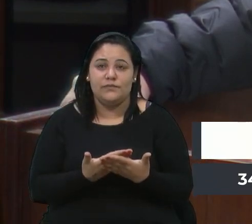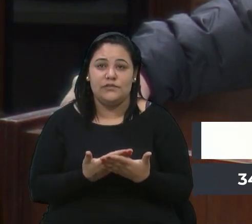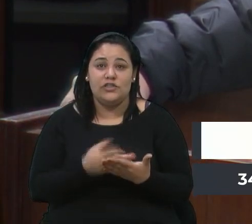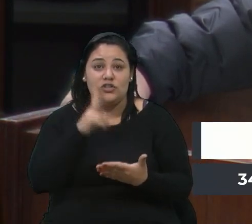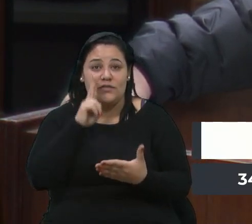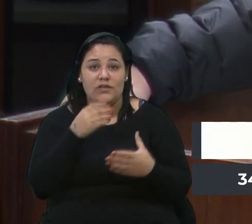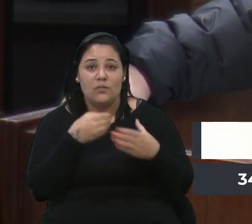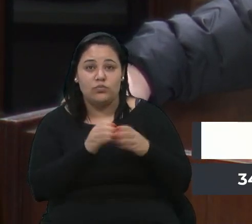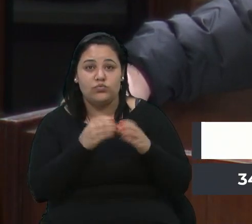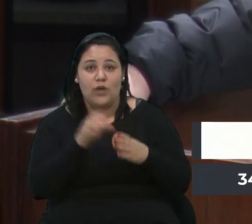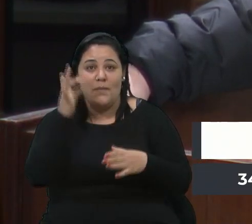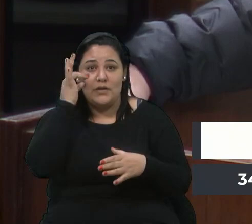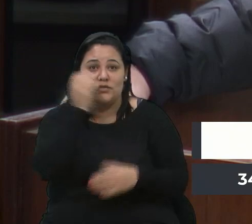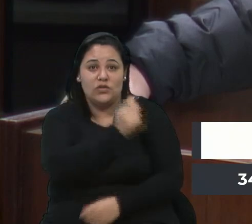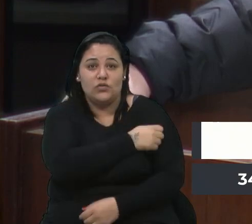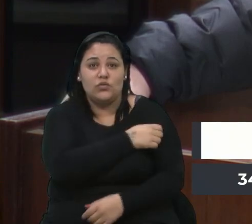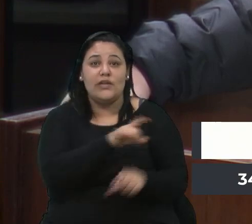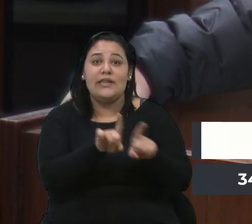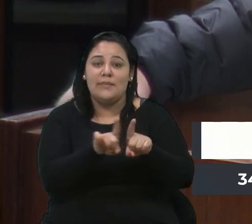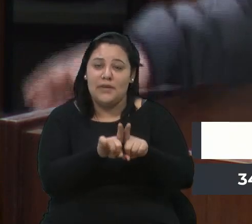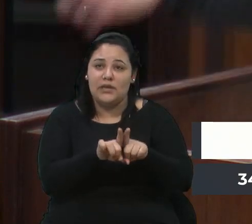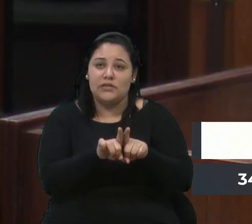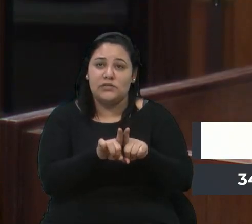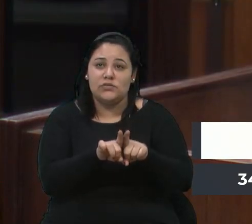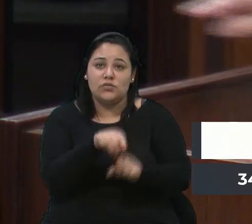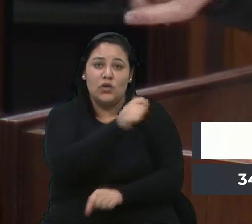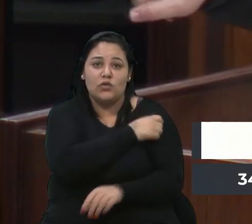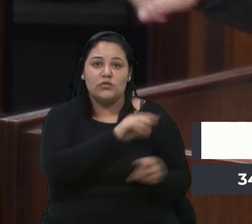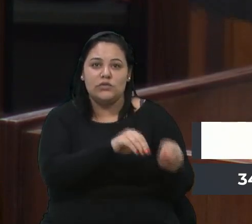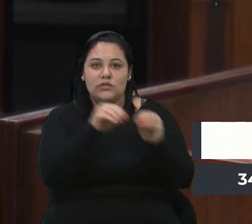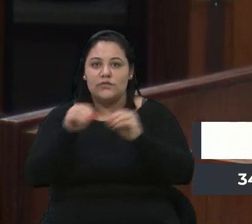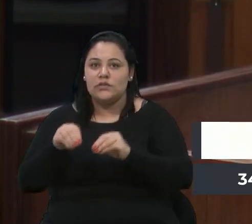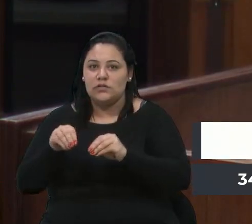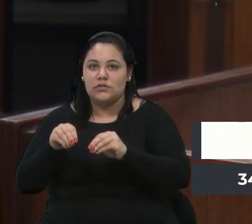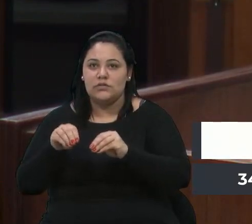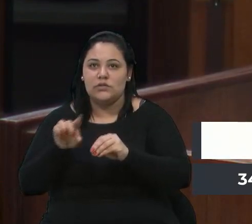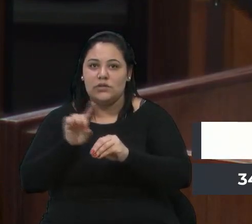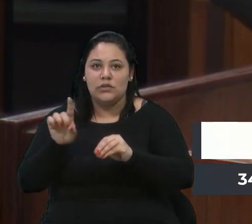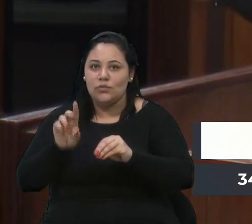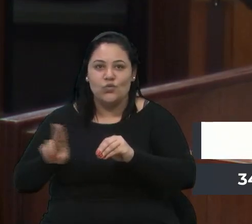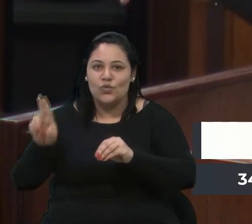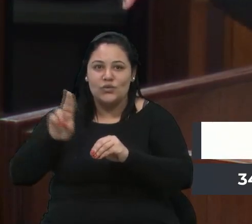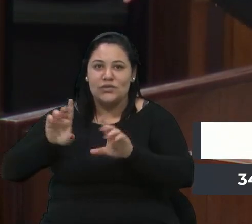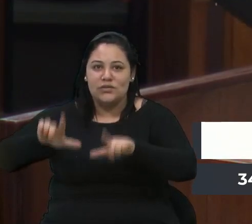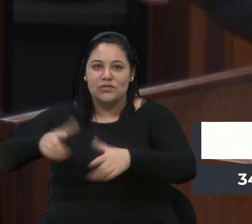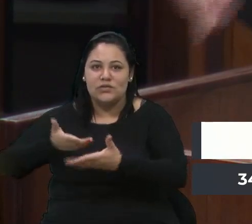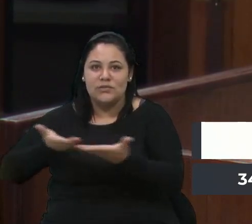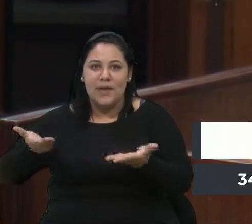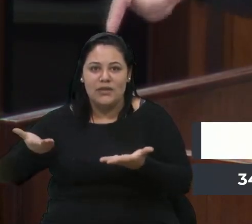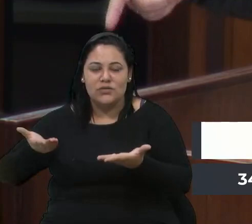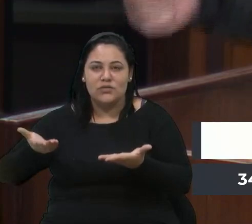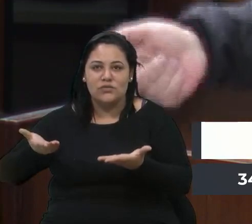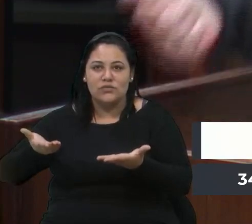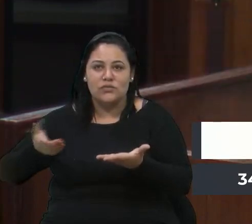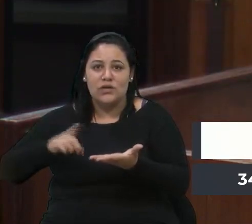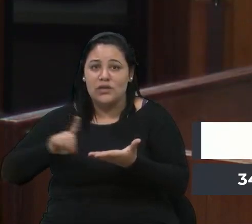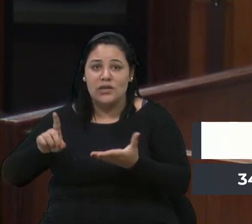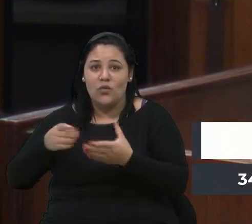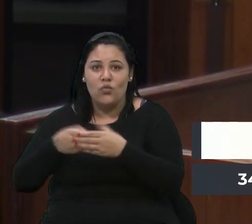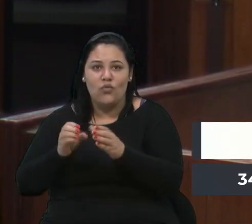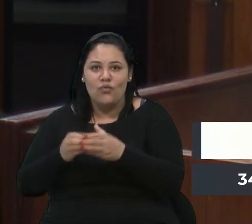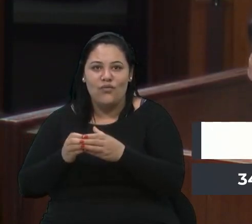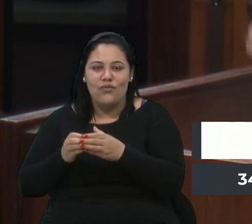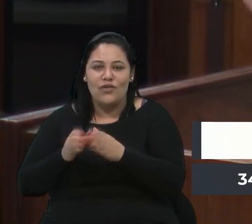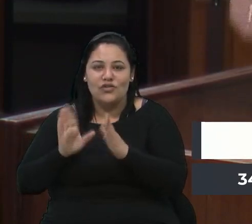alunos e também dos alunos que já foram transferidos e não estão ocupando, estariam automaticamente ocupando aquela vaga, mas não estão, já estão em outra